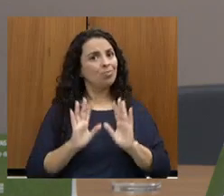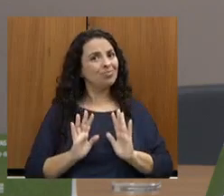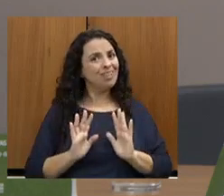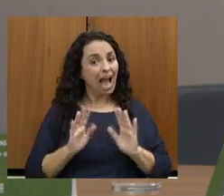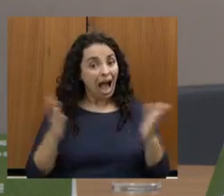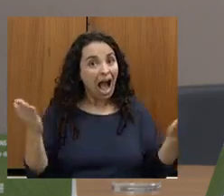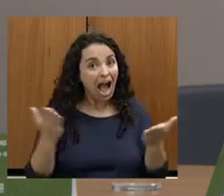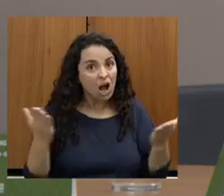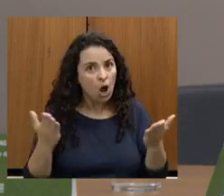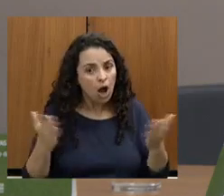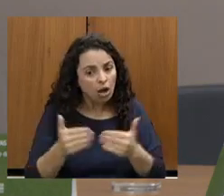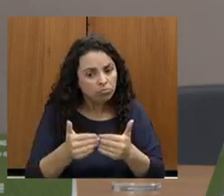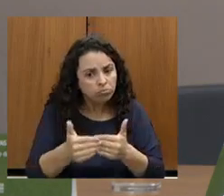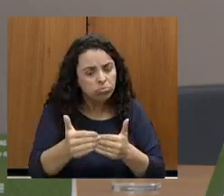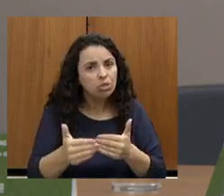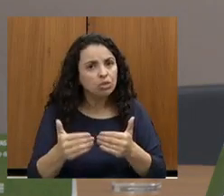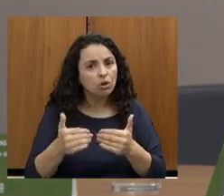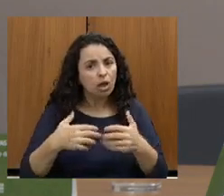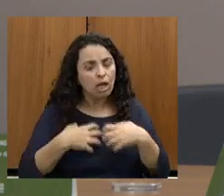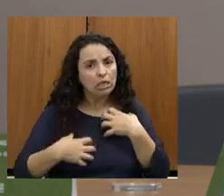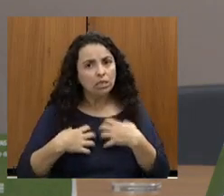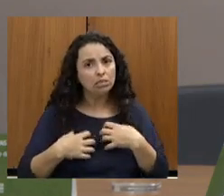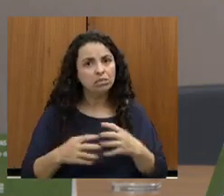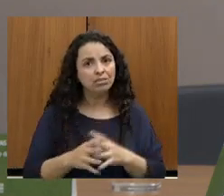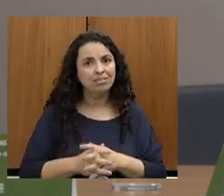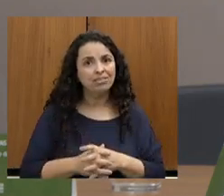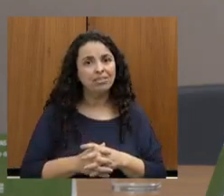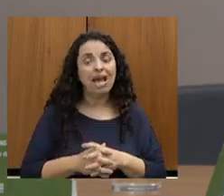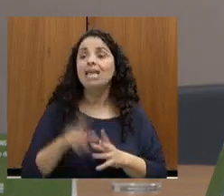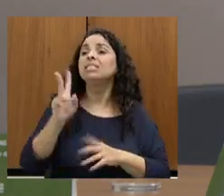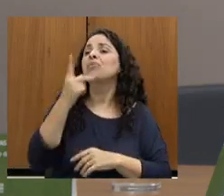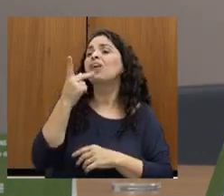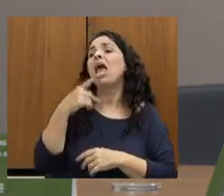motivos. Era sempre assim, o Davi é autista, está com crise, vem para cá.